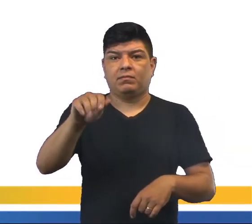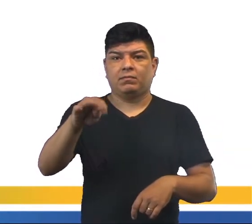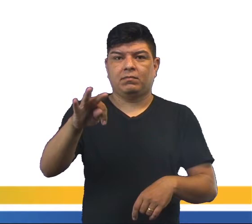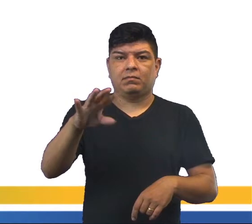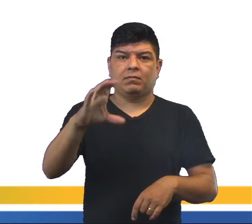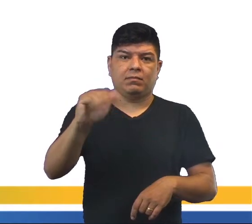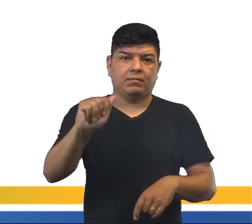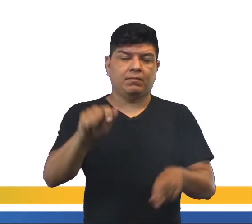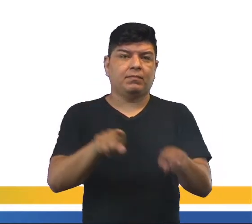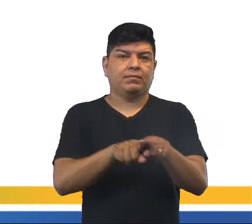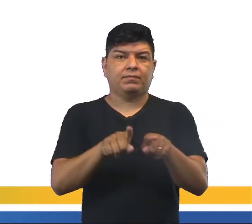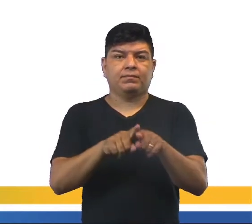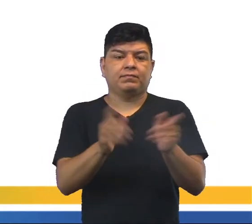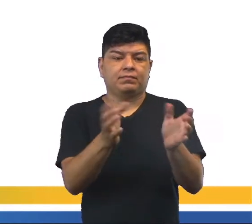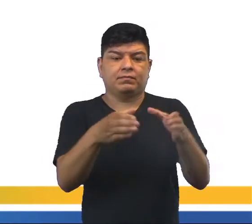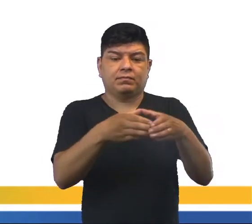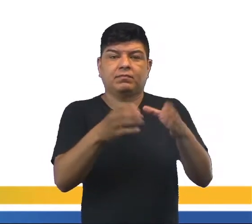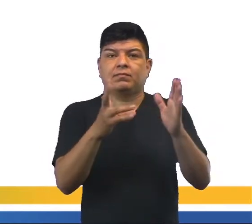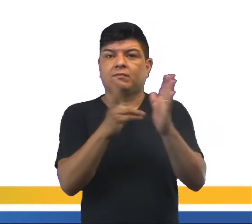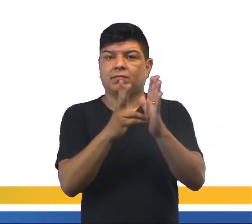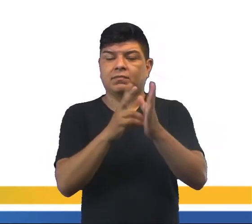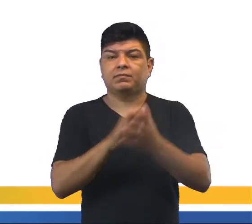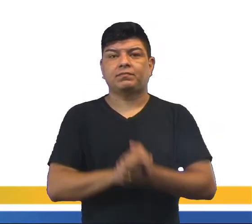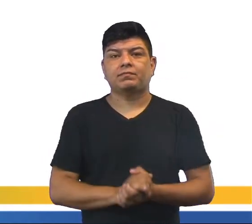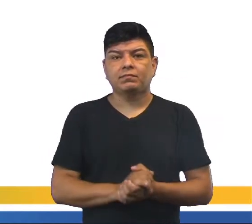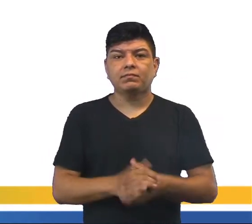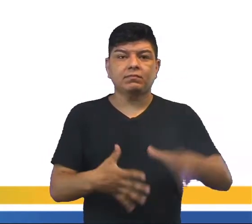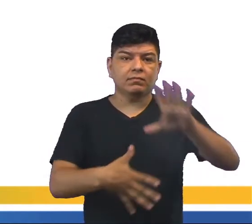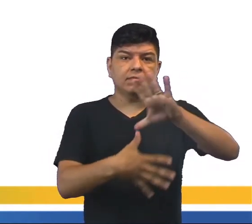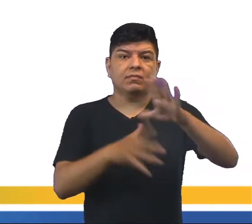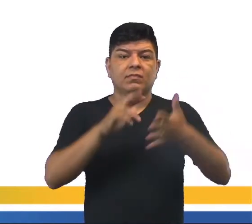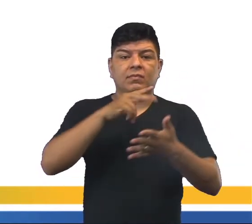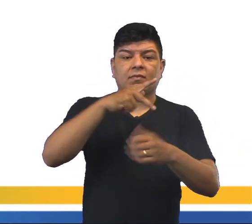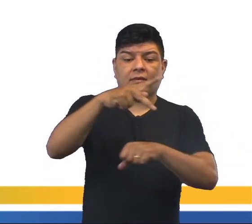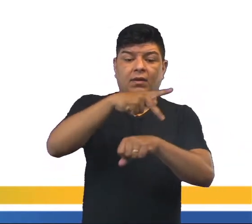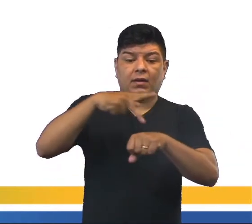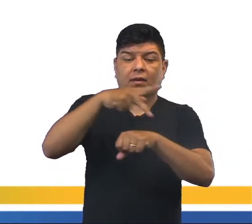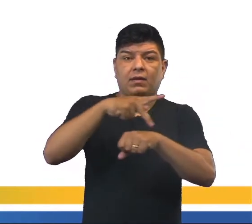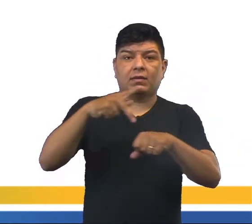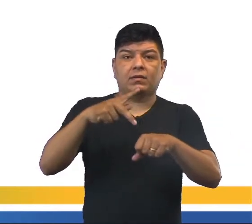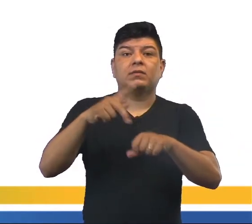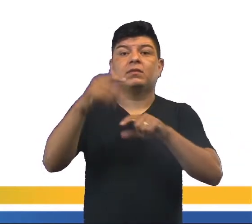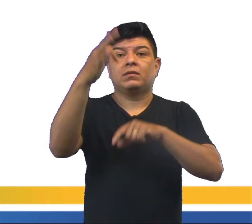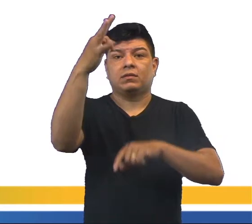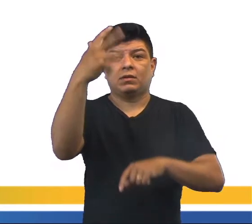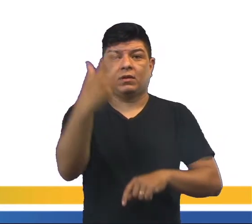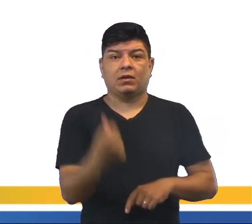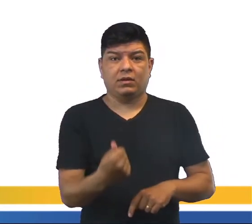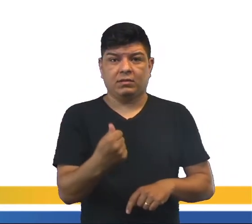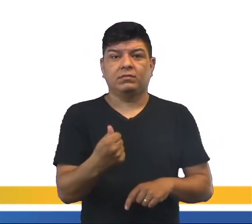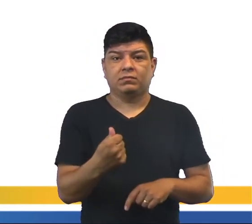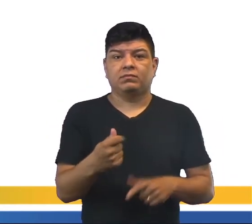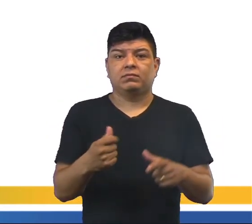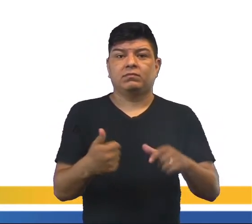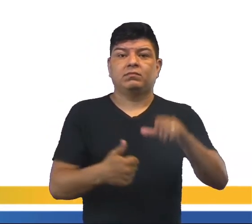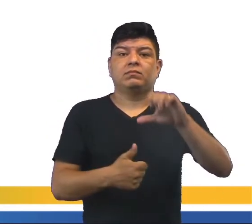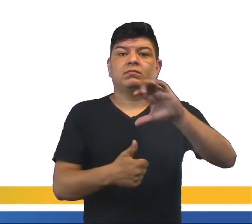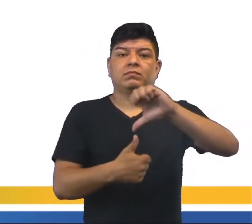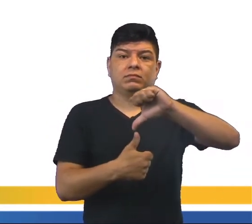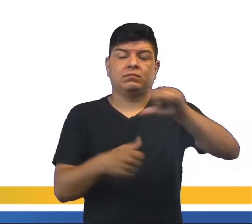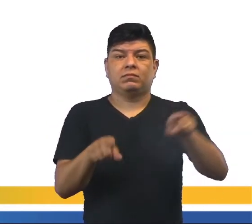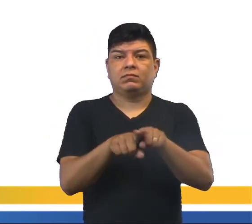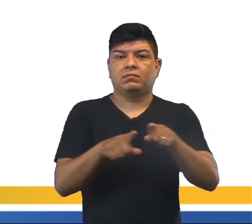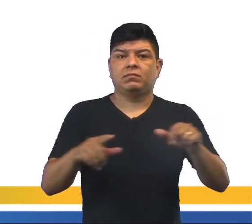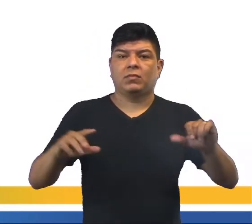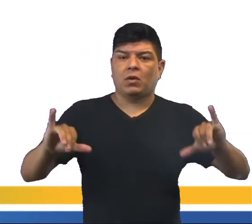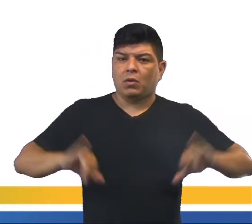indígenas. Absurdos. Além da América, muitos países da África e da Ásia sofreram com o eurocentrismo, desde